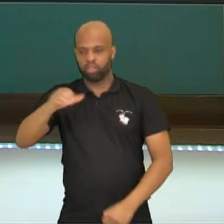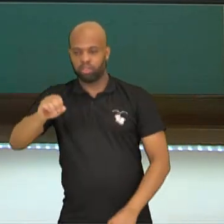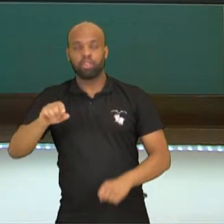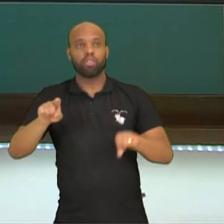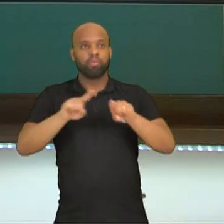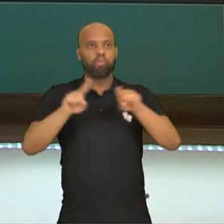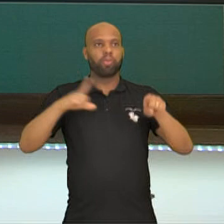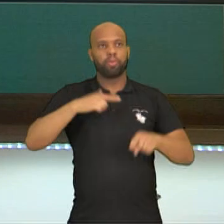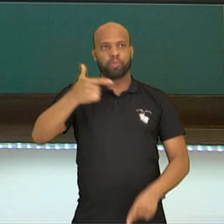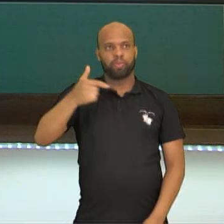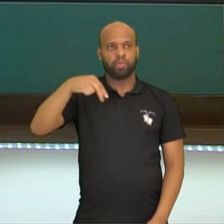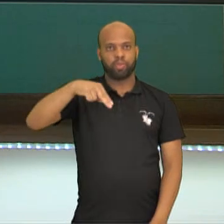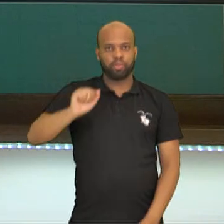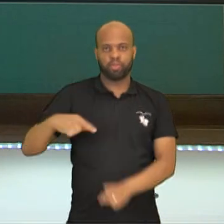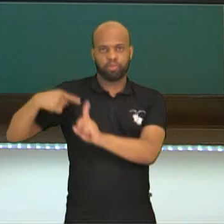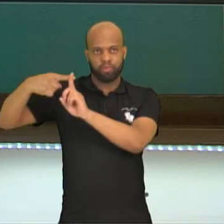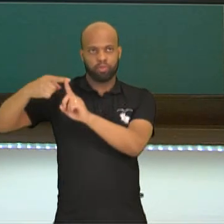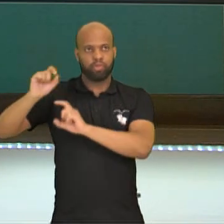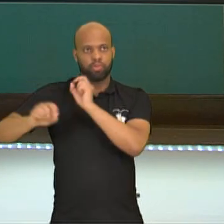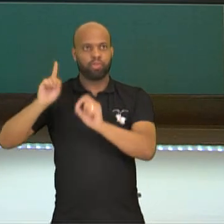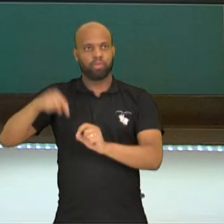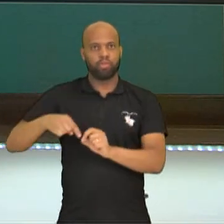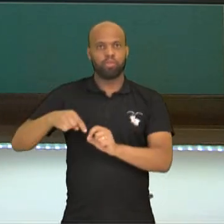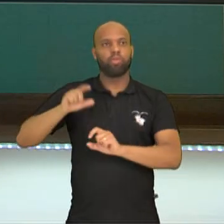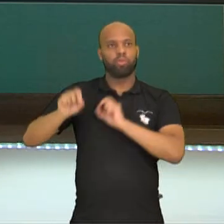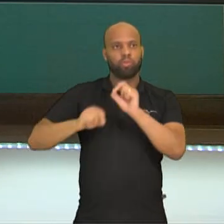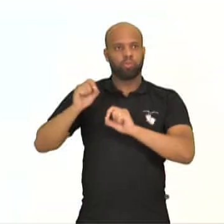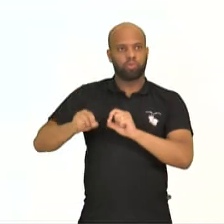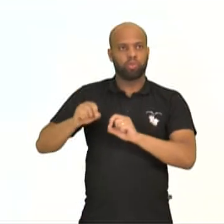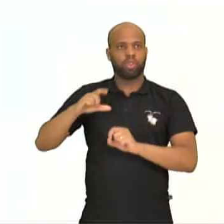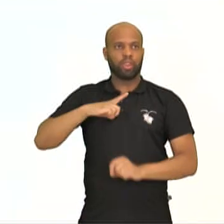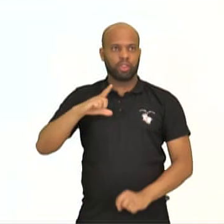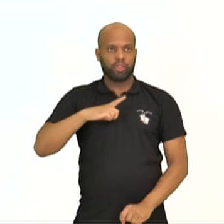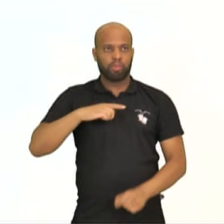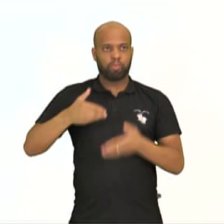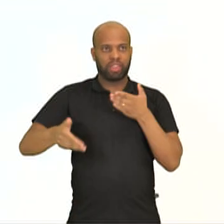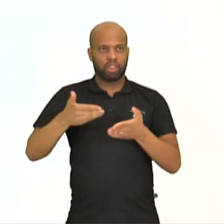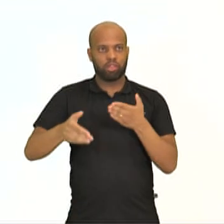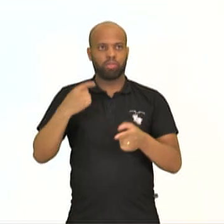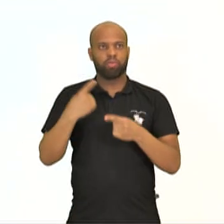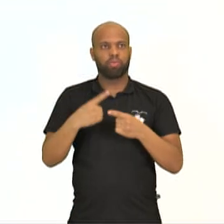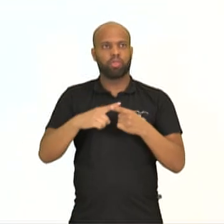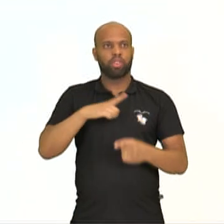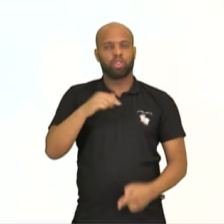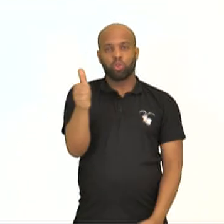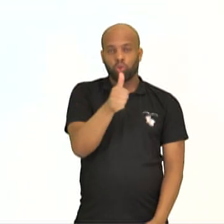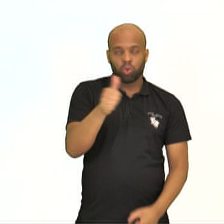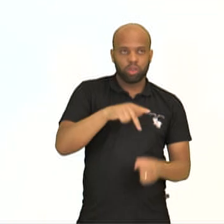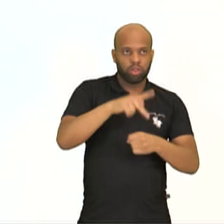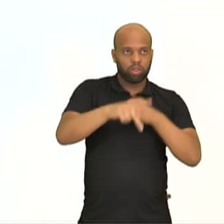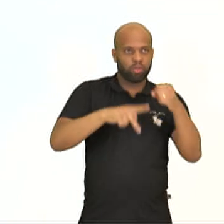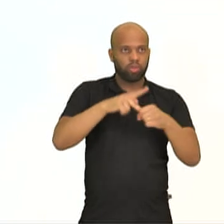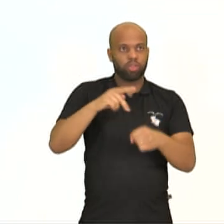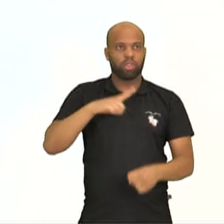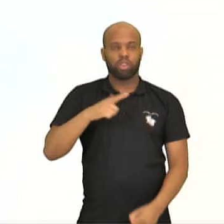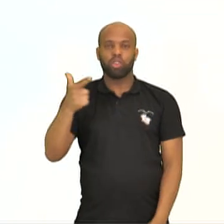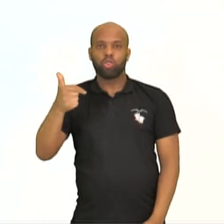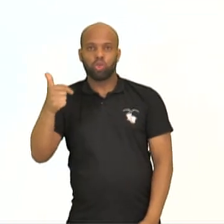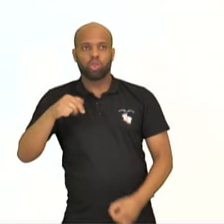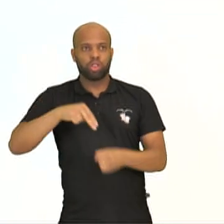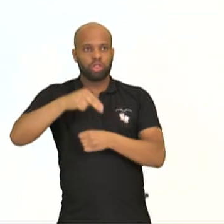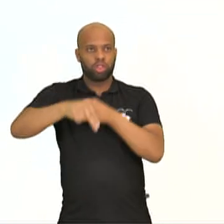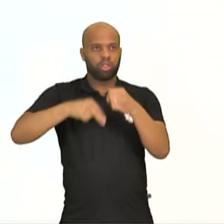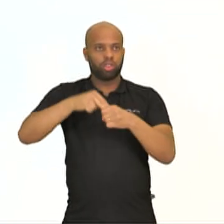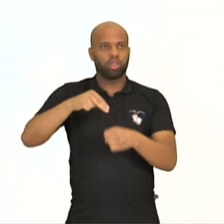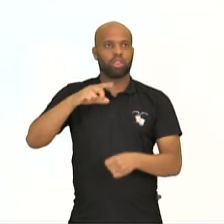o segundo aqui, o Na+, ele é um cátion. Ele tem 11 prótons no seu núcleo, ele tem 12 nêutrons no seu